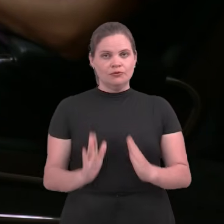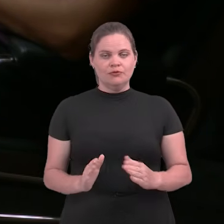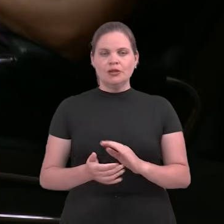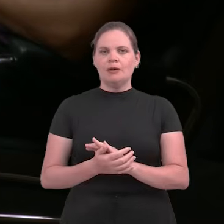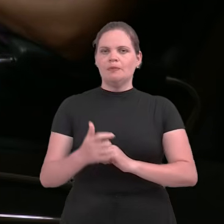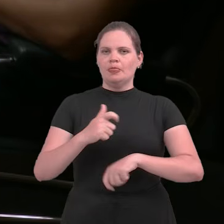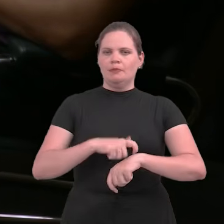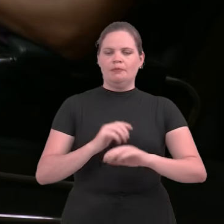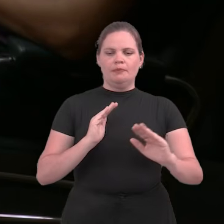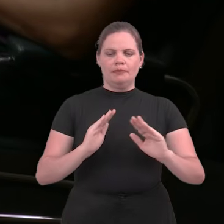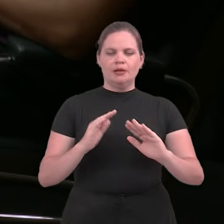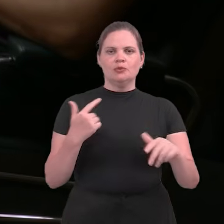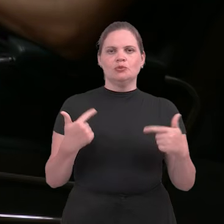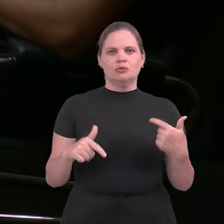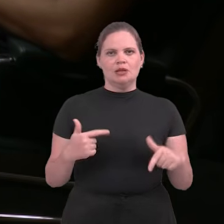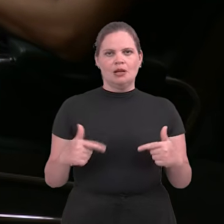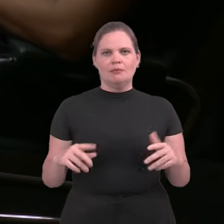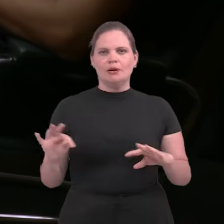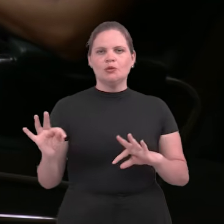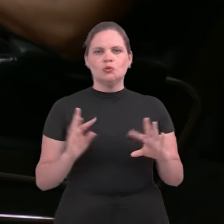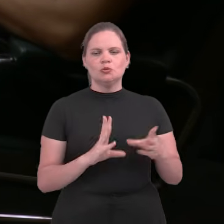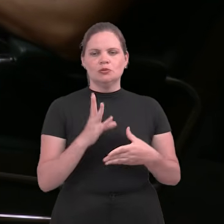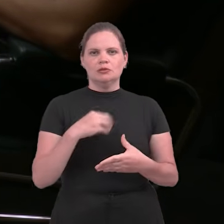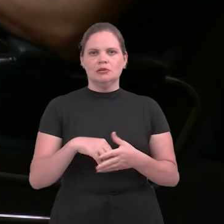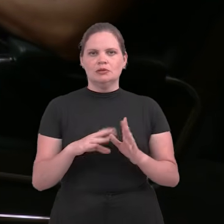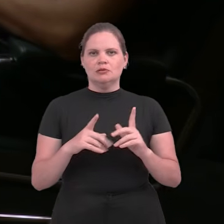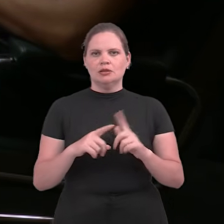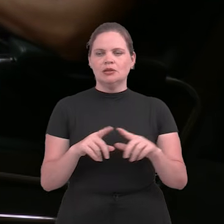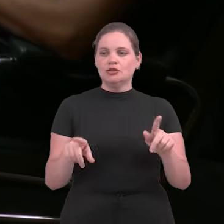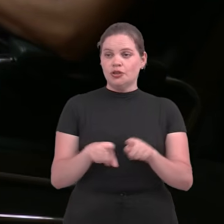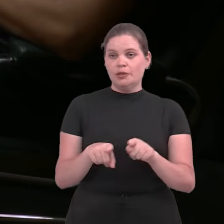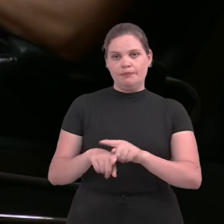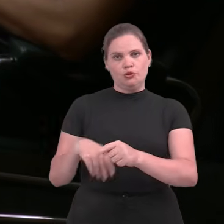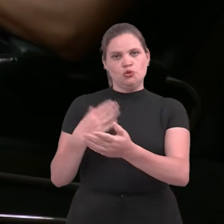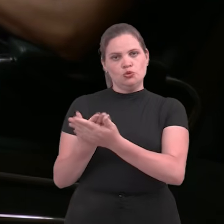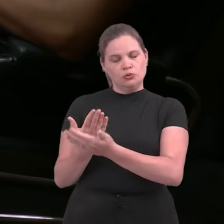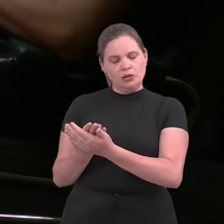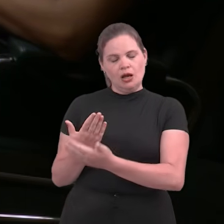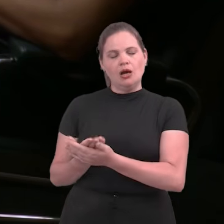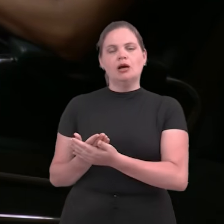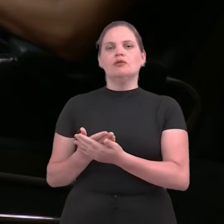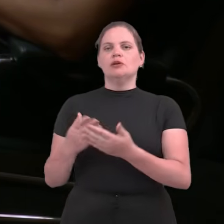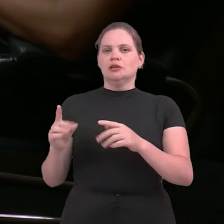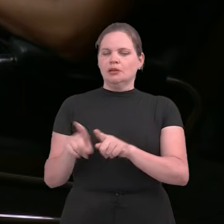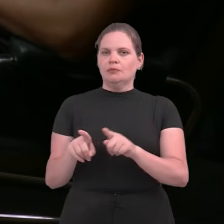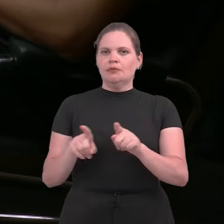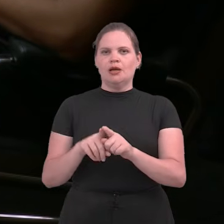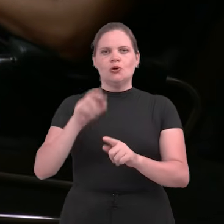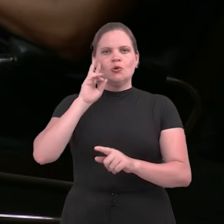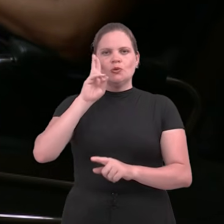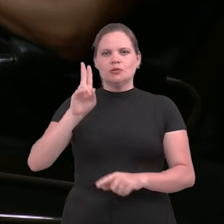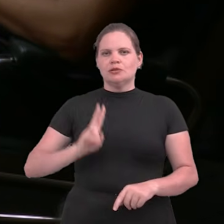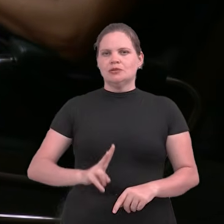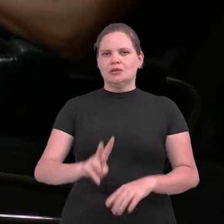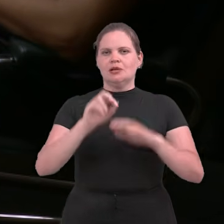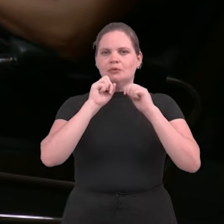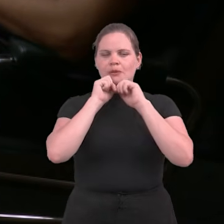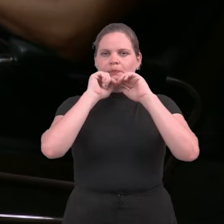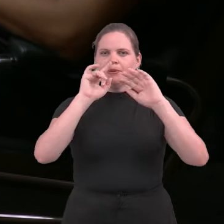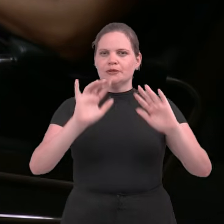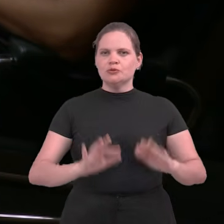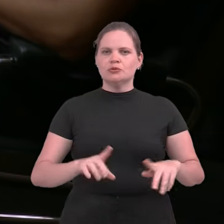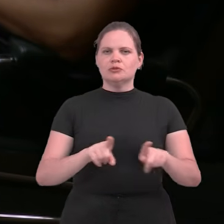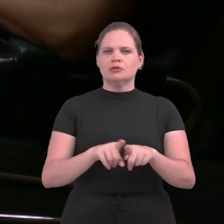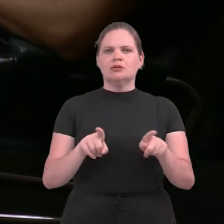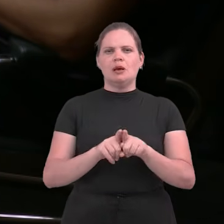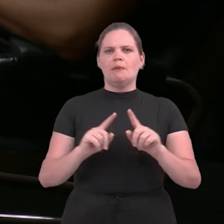o trabalho, né? Que realizavam, estudando e trabalhando na obra, o Senhor sempre abençoou. O Senhor moveu,